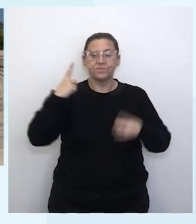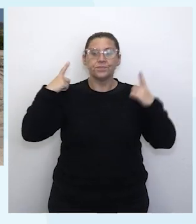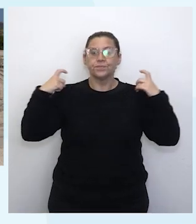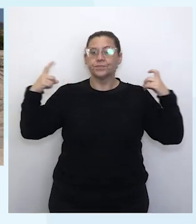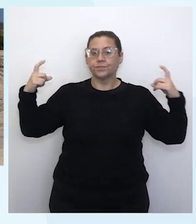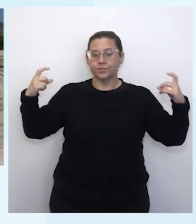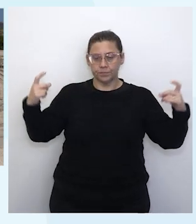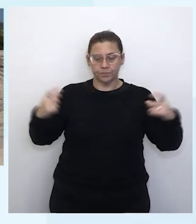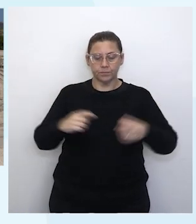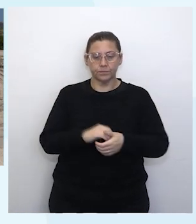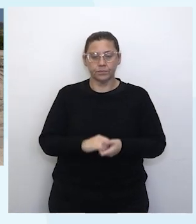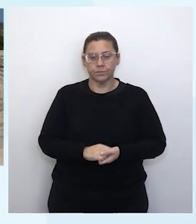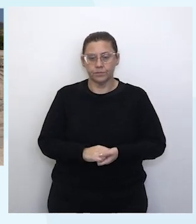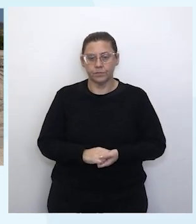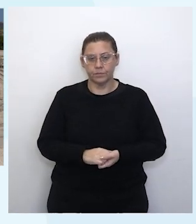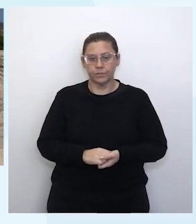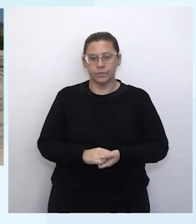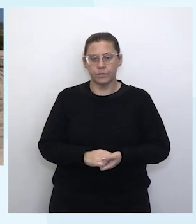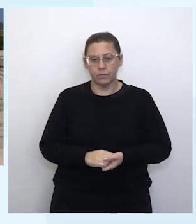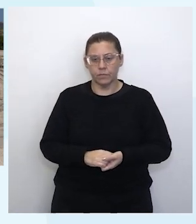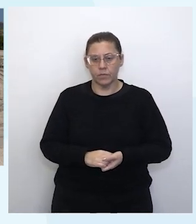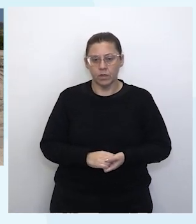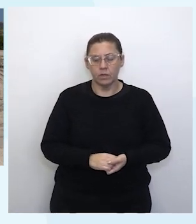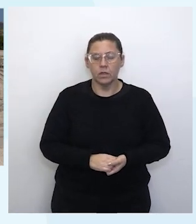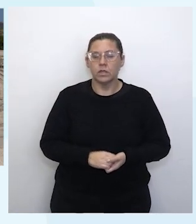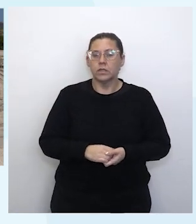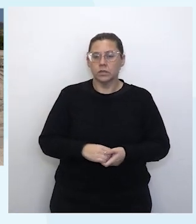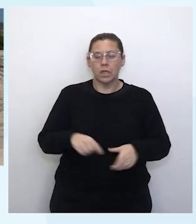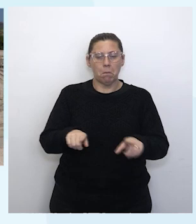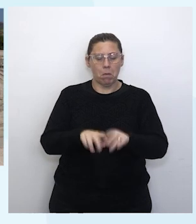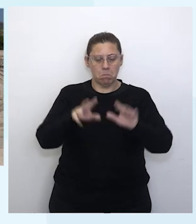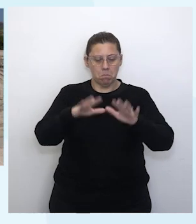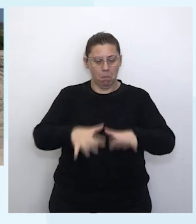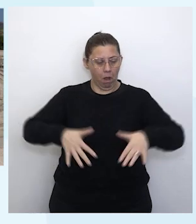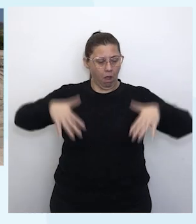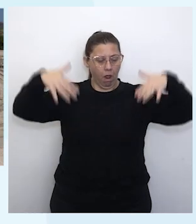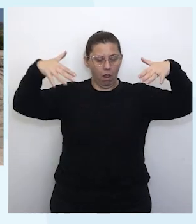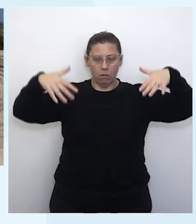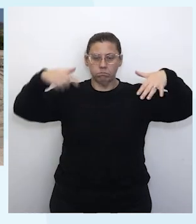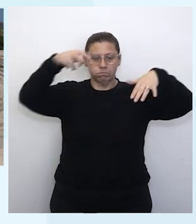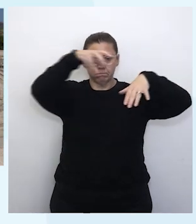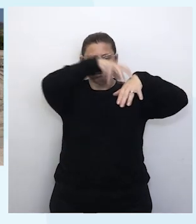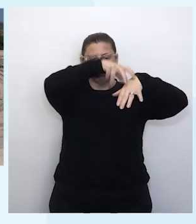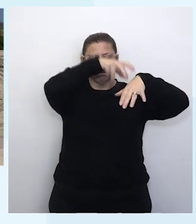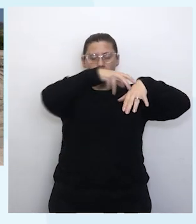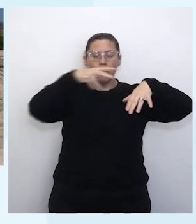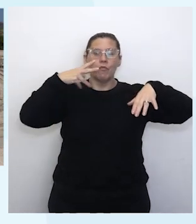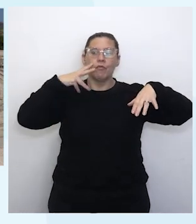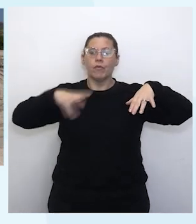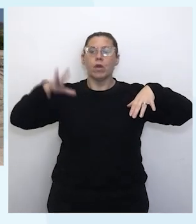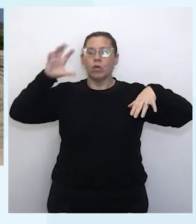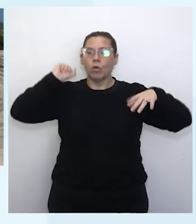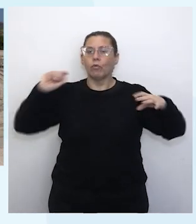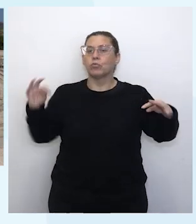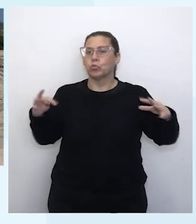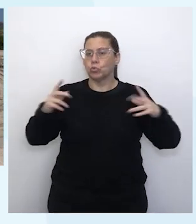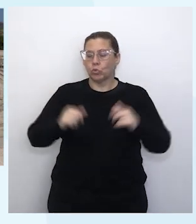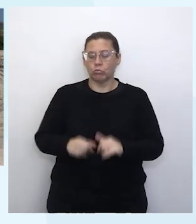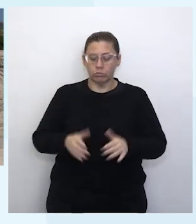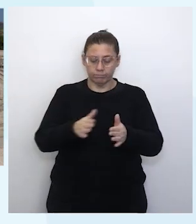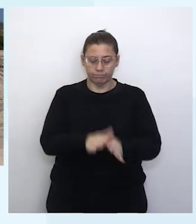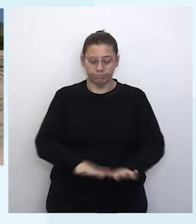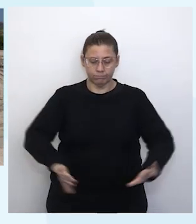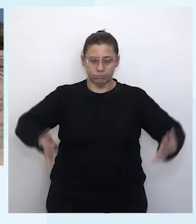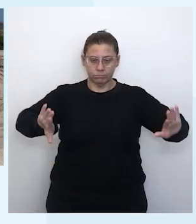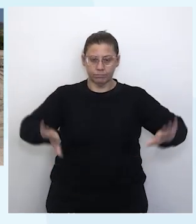muito maior, tá? Então, mesmo quem está na última cadeirinha lá em cima vai conseguir ver e ouvir perfeitamente tudo que você fizer ali embaixo naquela